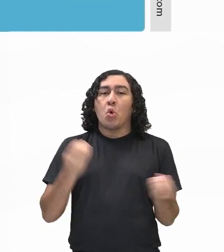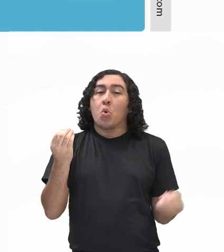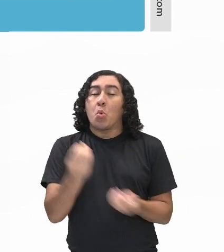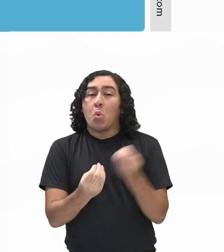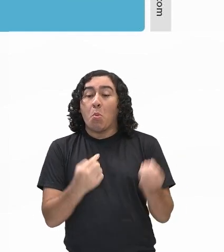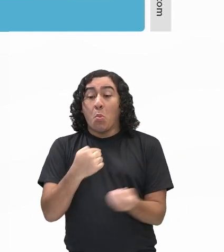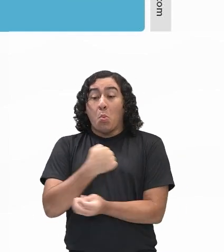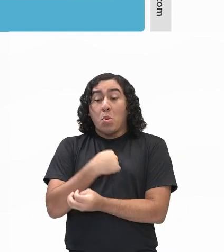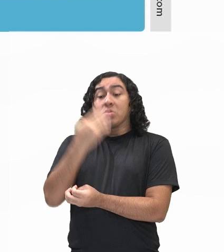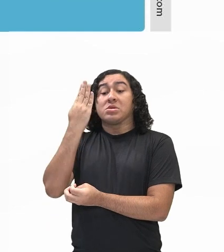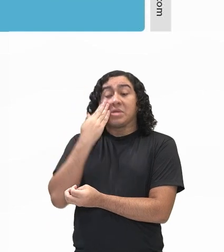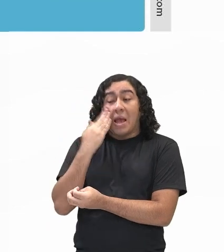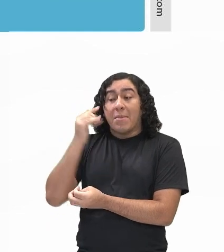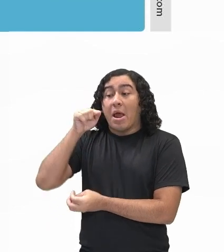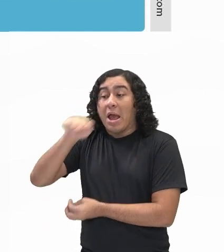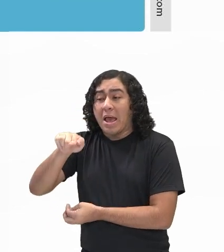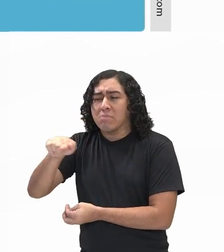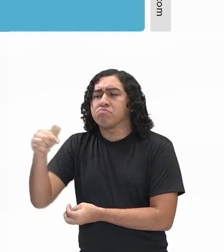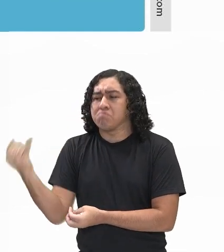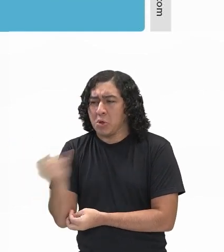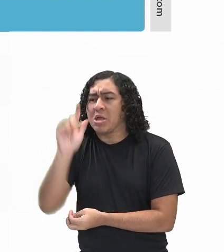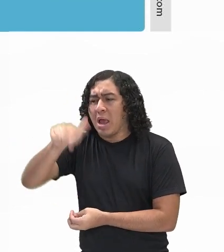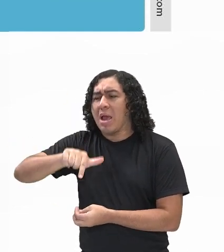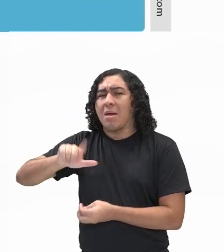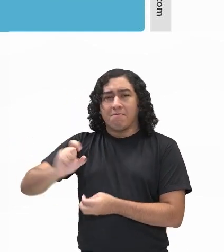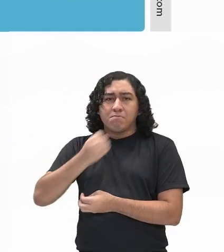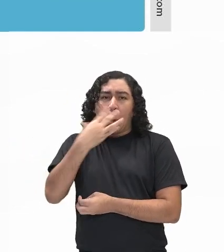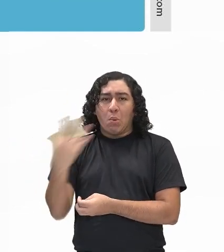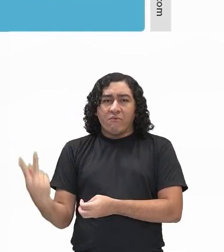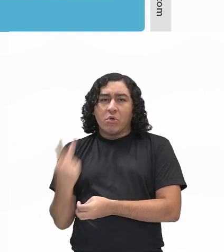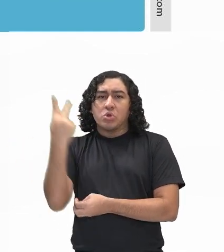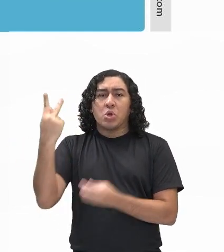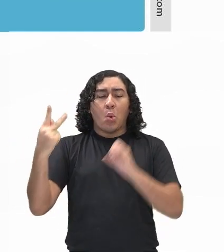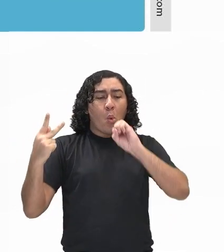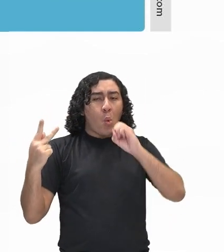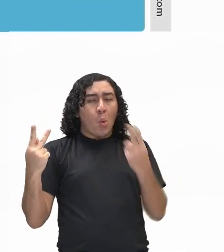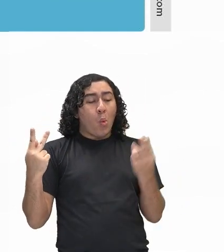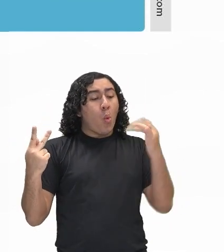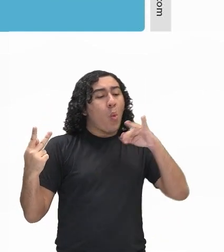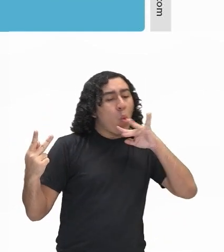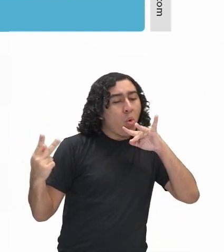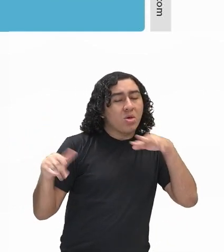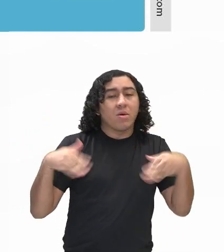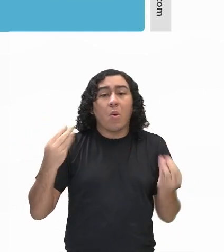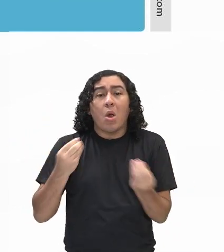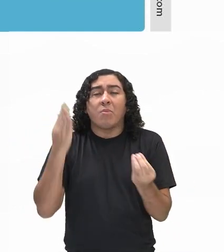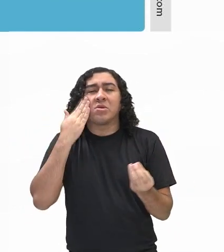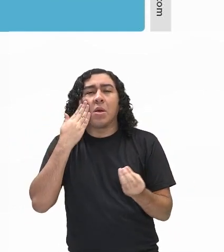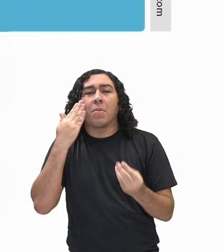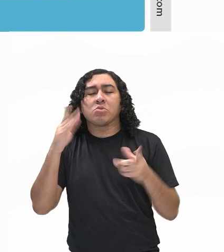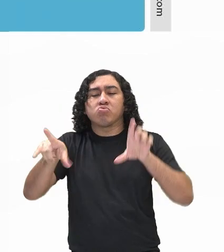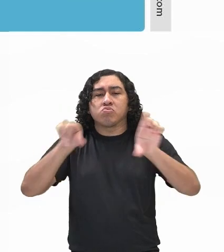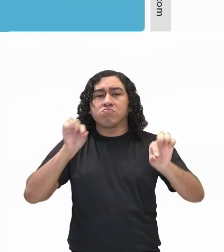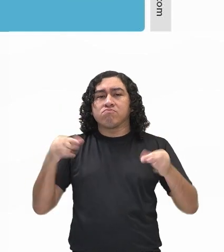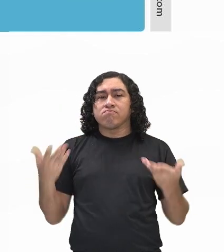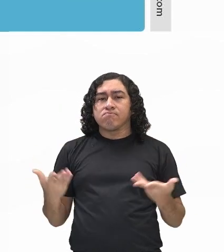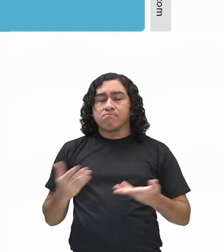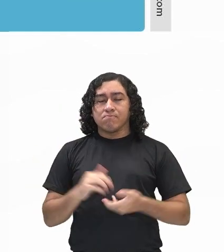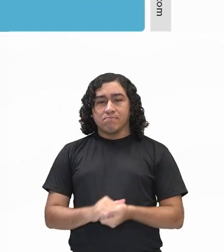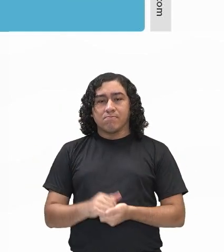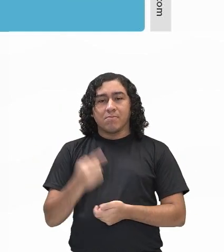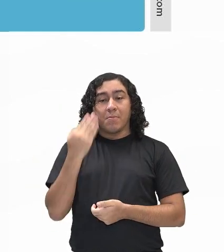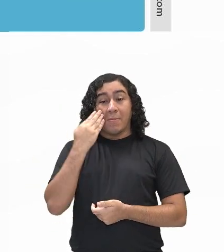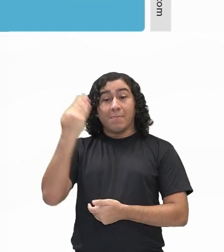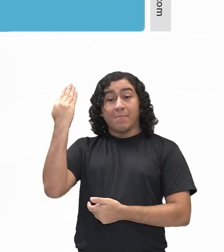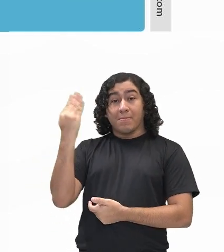que me faz pensar que uma coisa é boa ou que uma coisa não é boa? Olha essa balança.